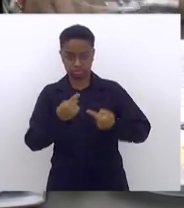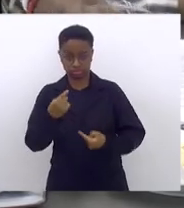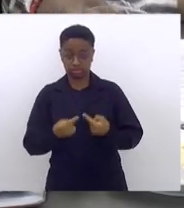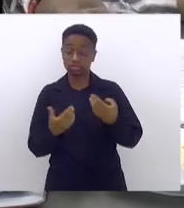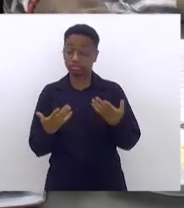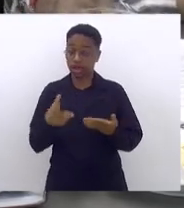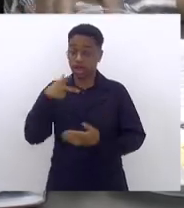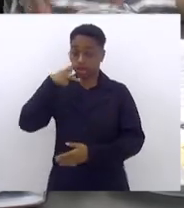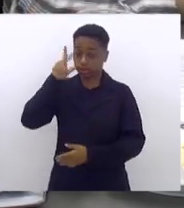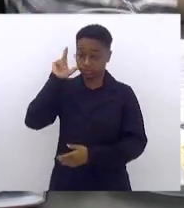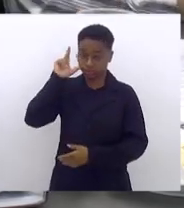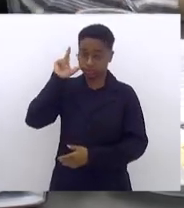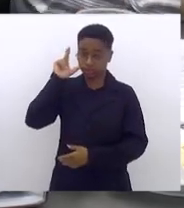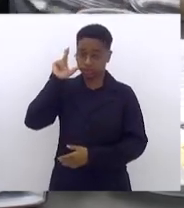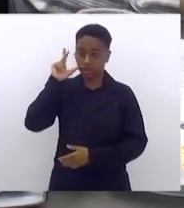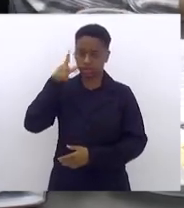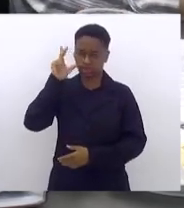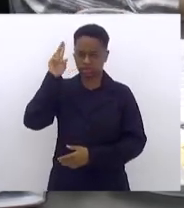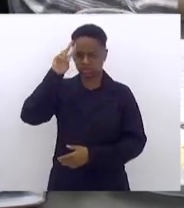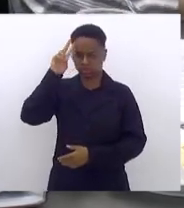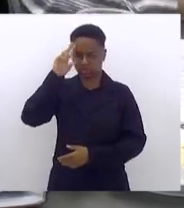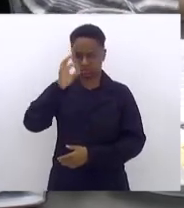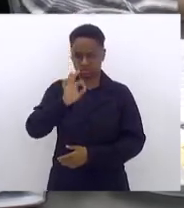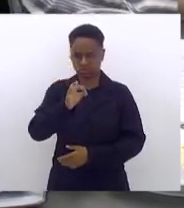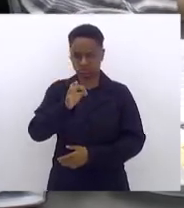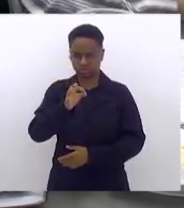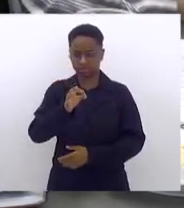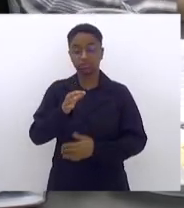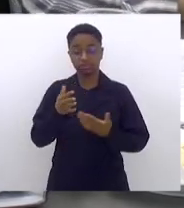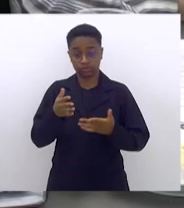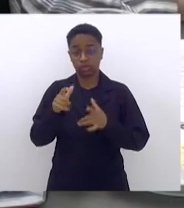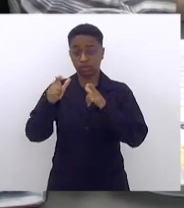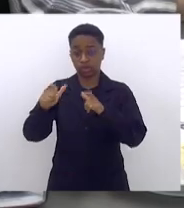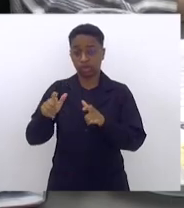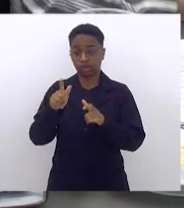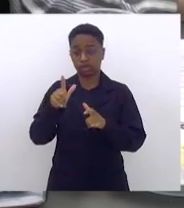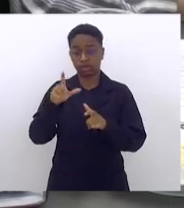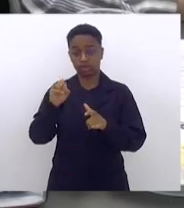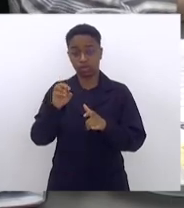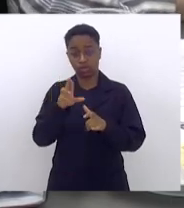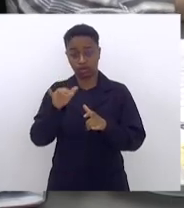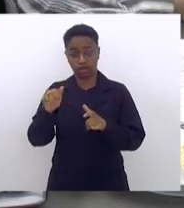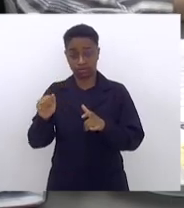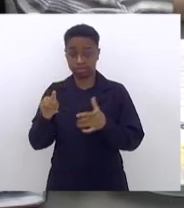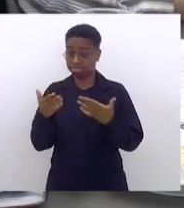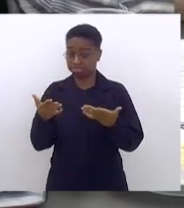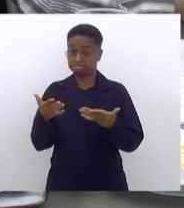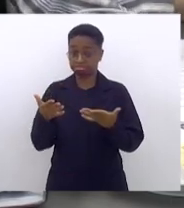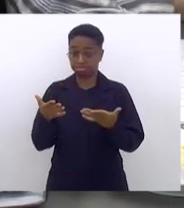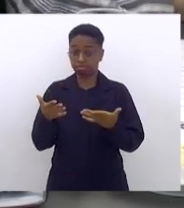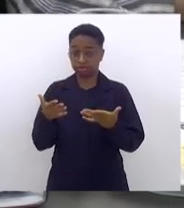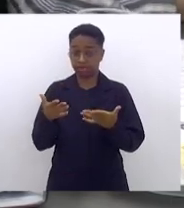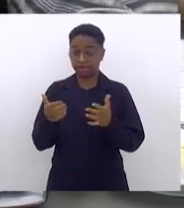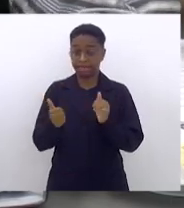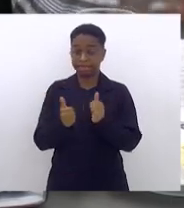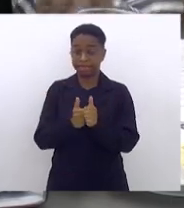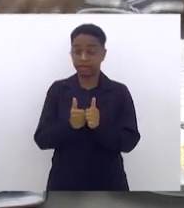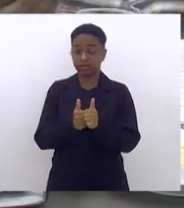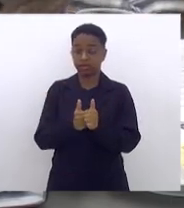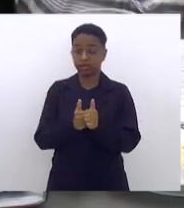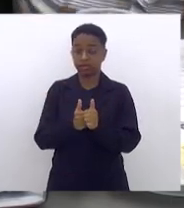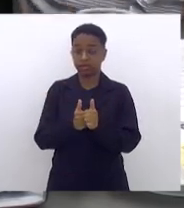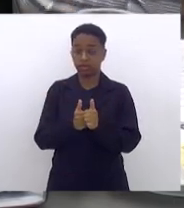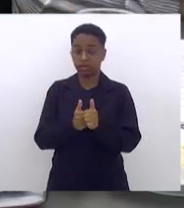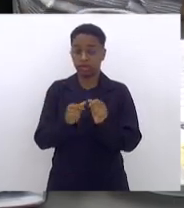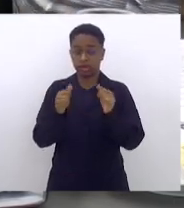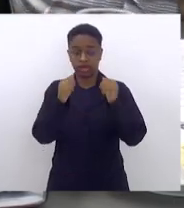de anteontem foi segunda-feira, né? Foi na Glória, por acaso, na estátua de Pedro Álvares Cabral. E o